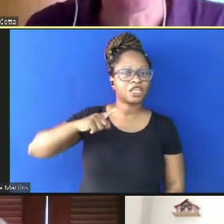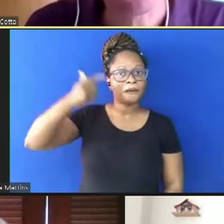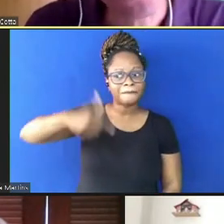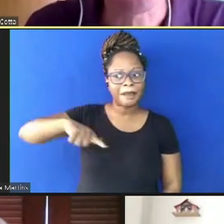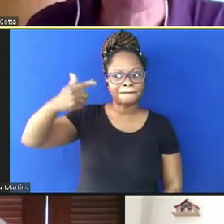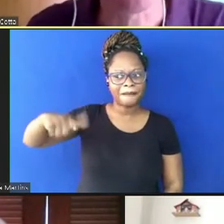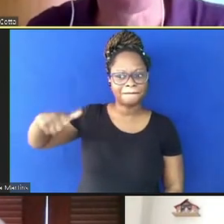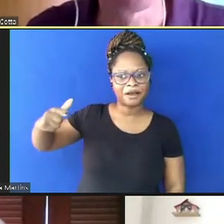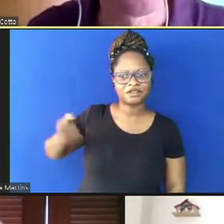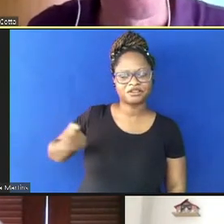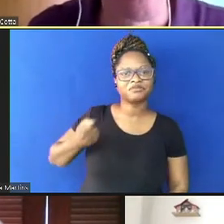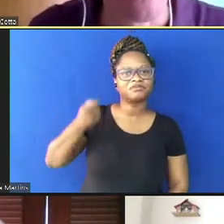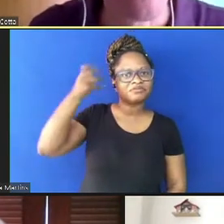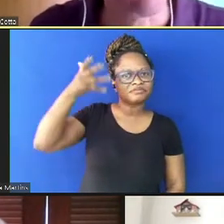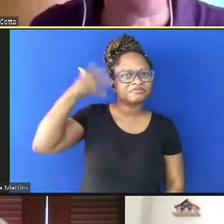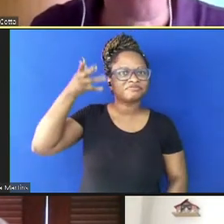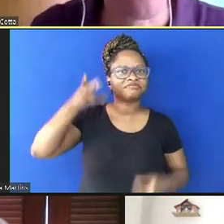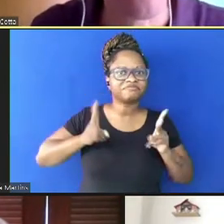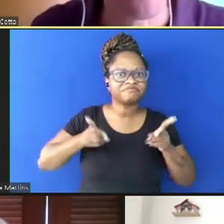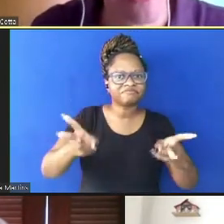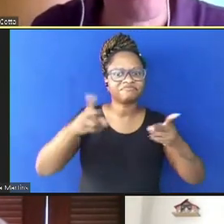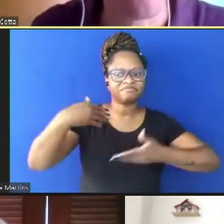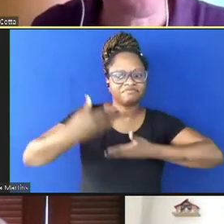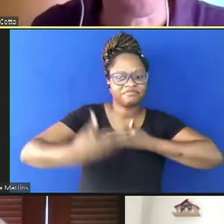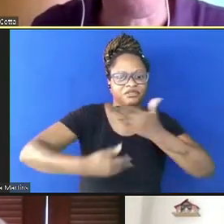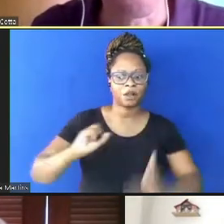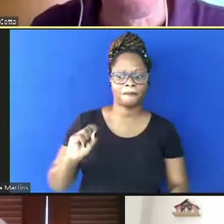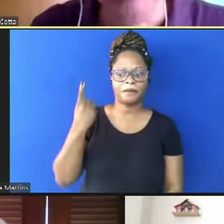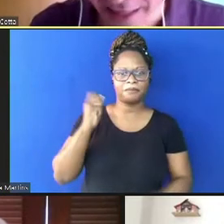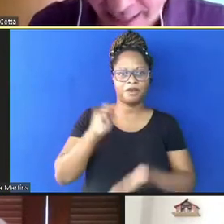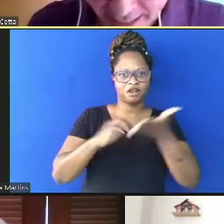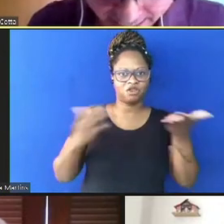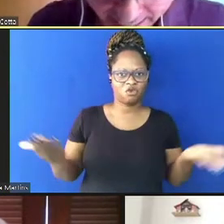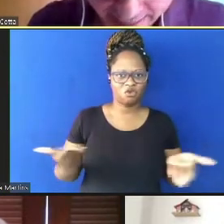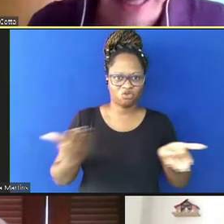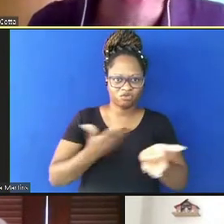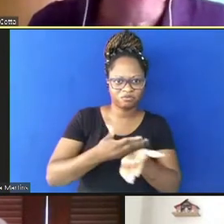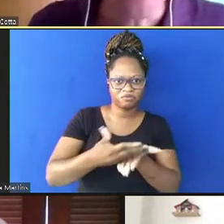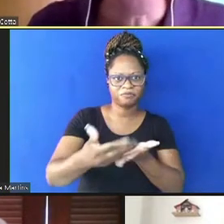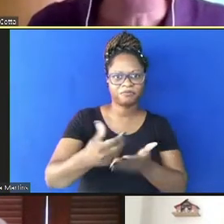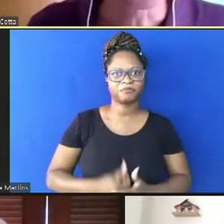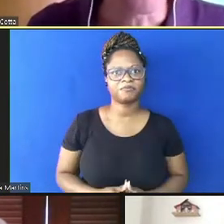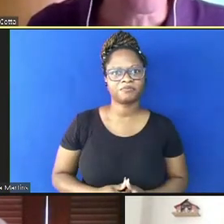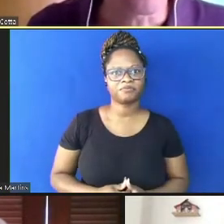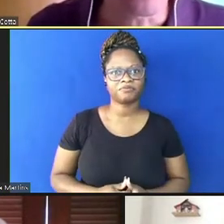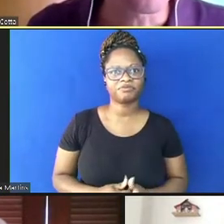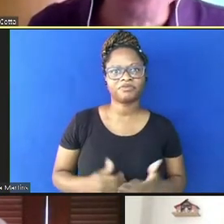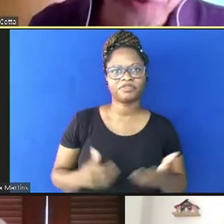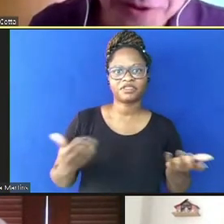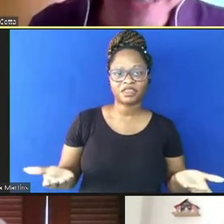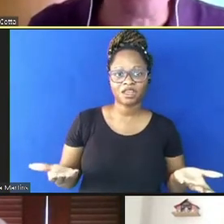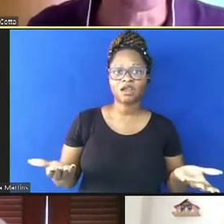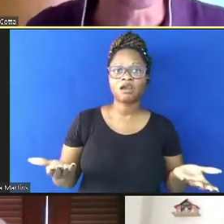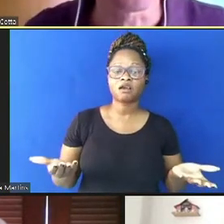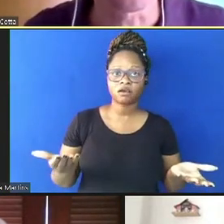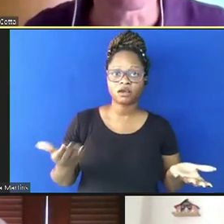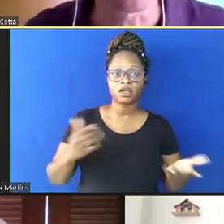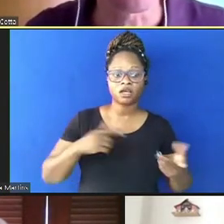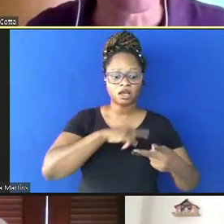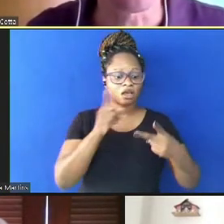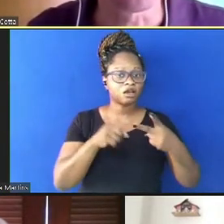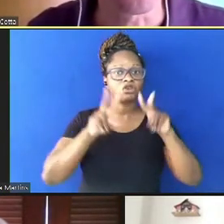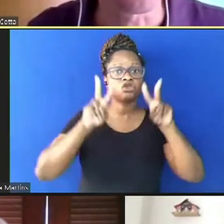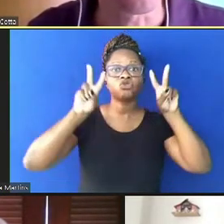eventos em continuação a essa primeira atividade inaugural. É, além disso, a segunda questão que eu queria